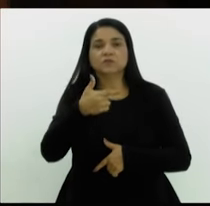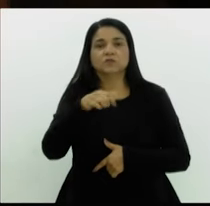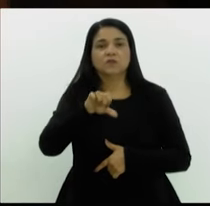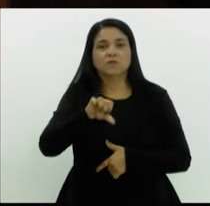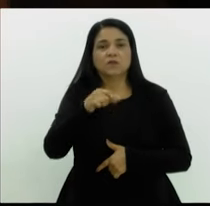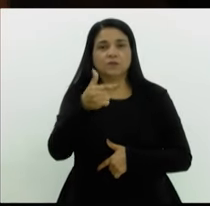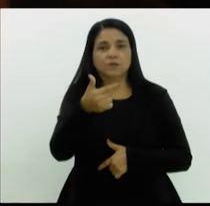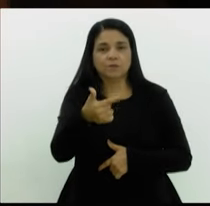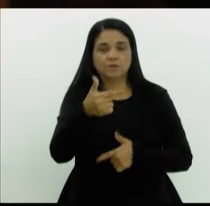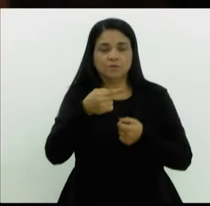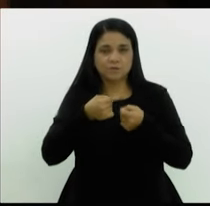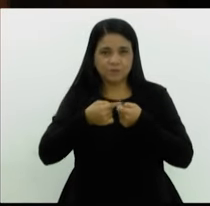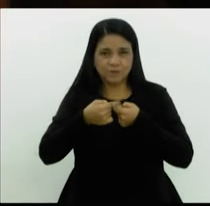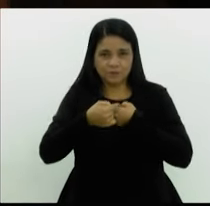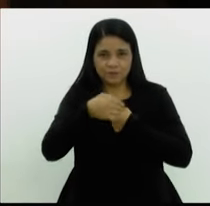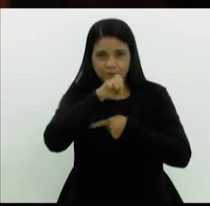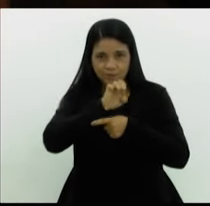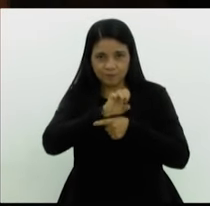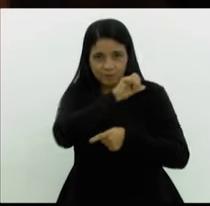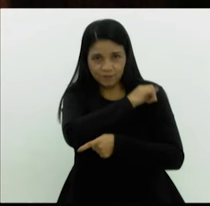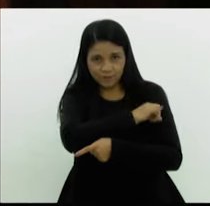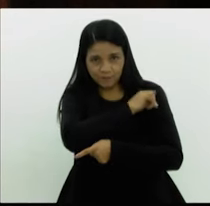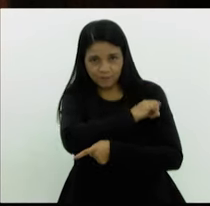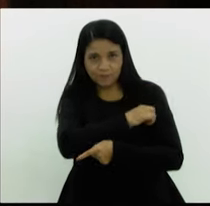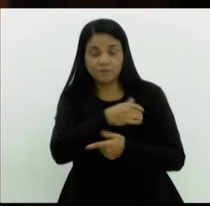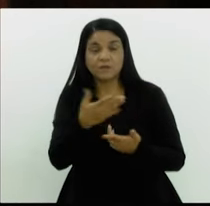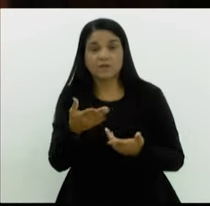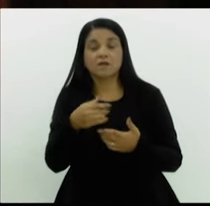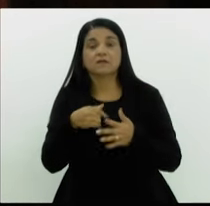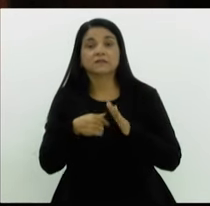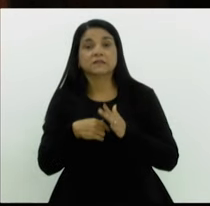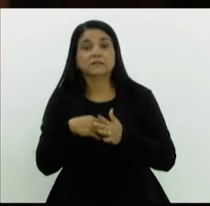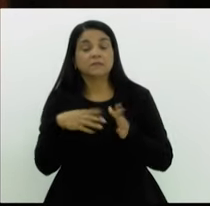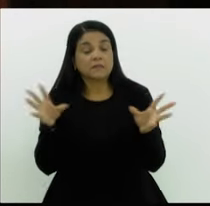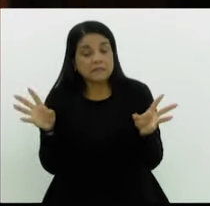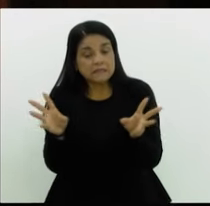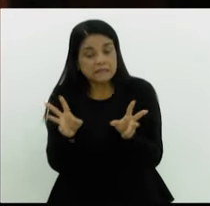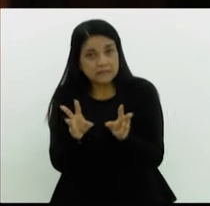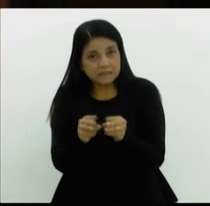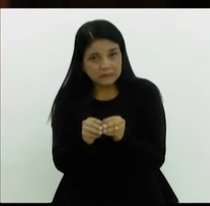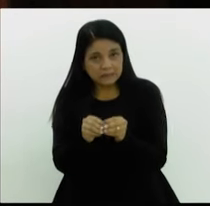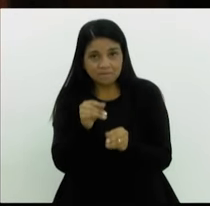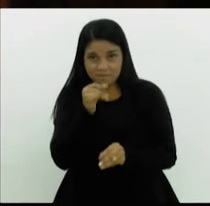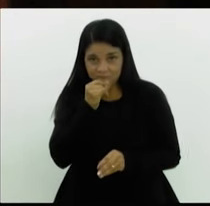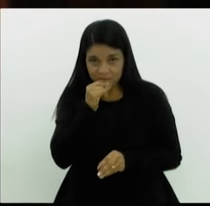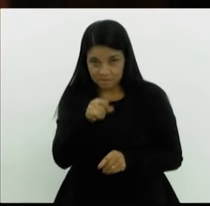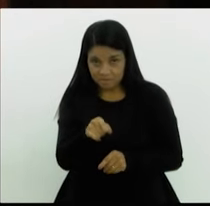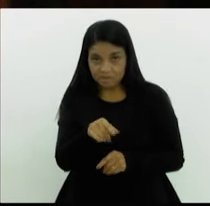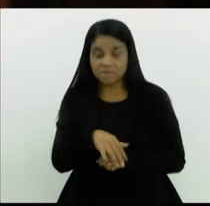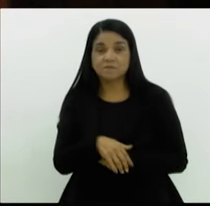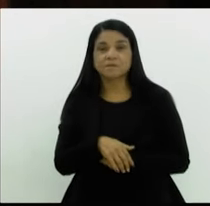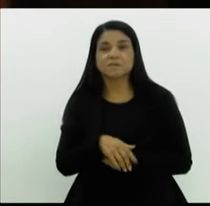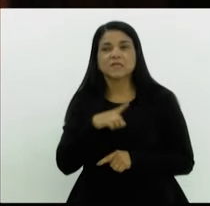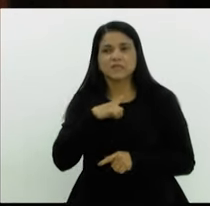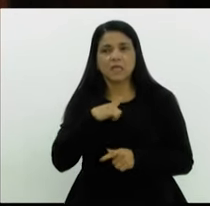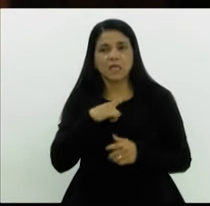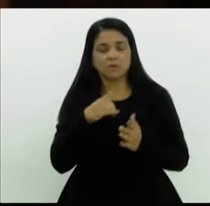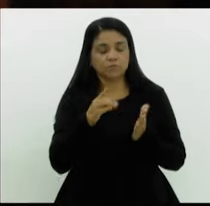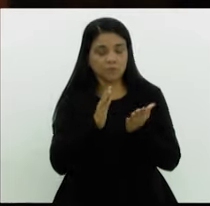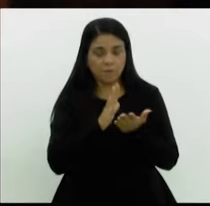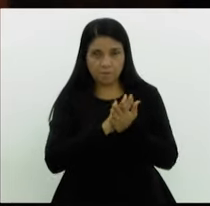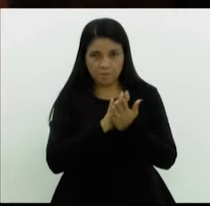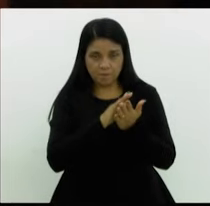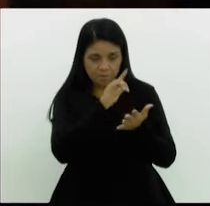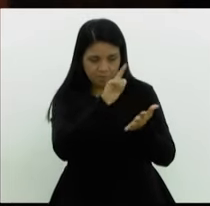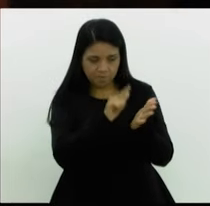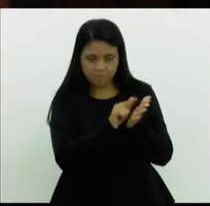municípios do nosso estado do Rio de Janeiro. E aqui, só para exemplificar, presidente, eu tenho aqui em mãos, e isso